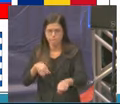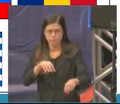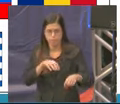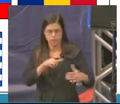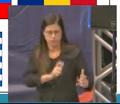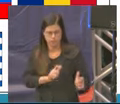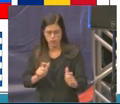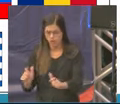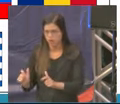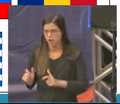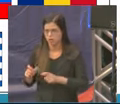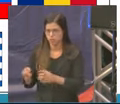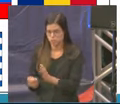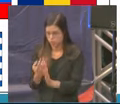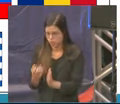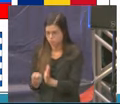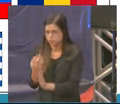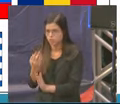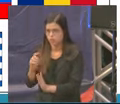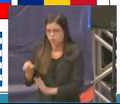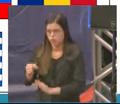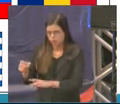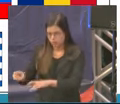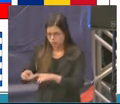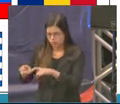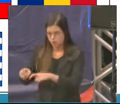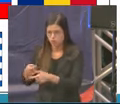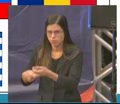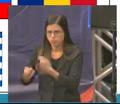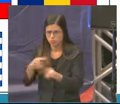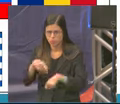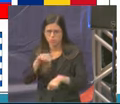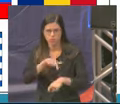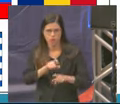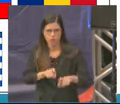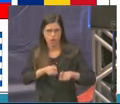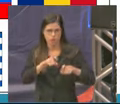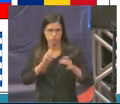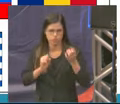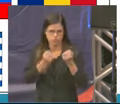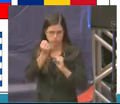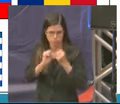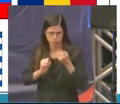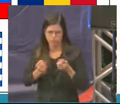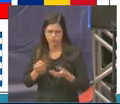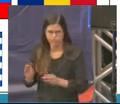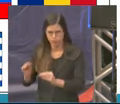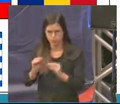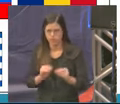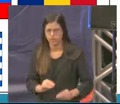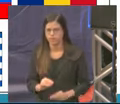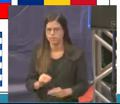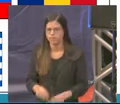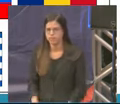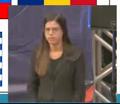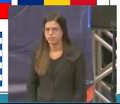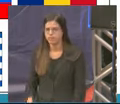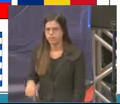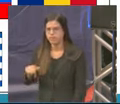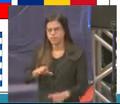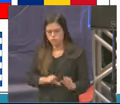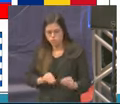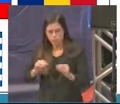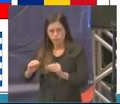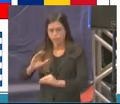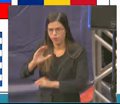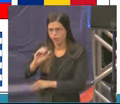que você tinha, o caminho depois do agronegócio é a agroindústria. Saturando o México, para onde eles vão? Caribe. Caribe tem um